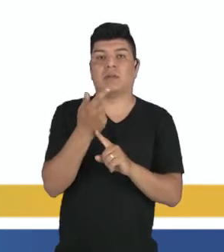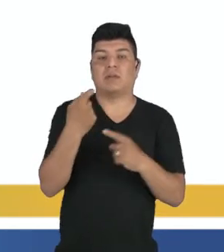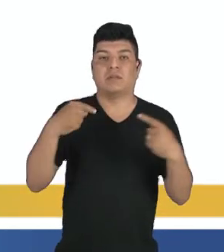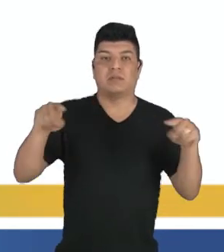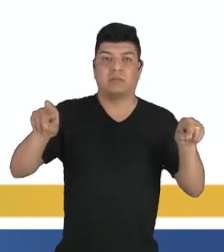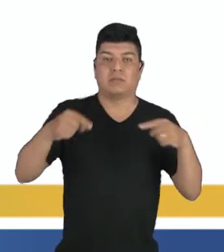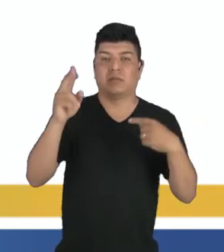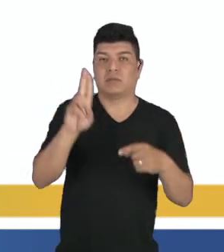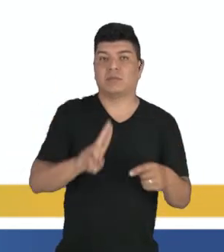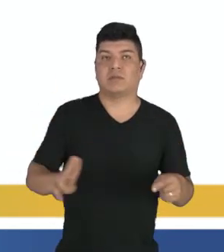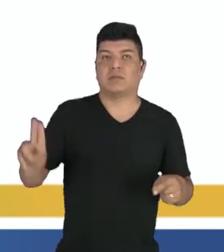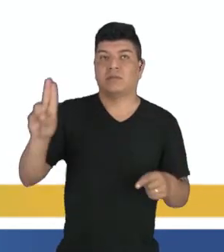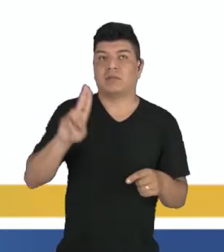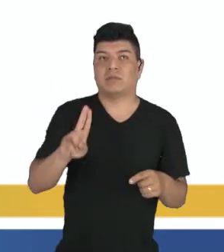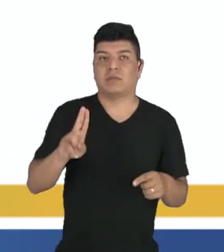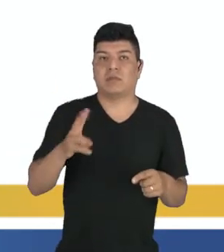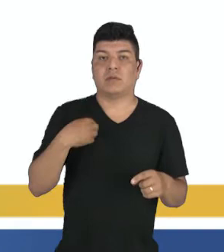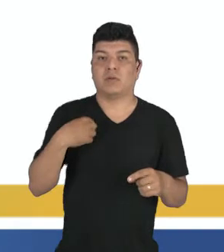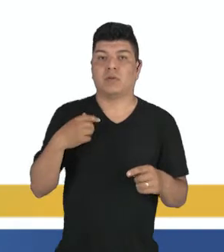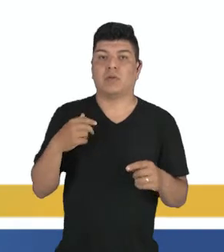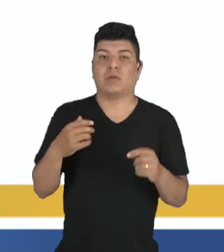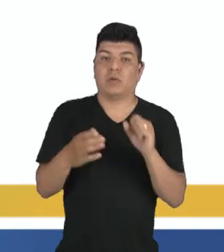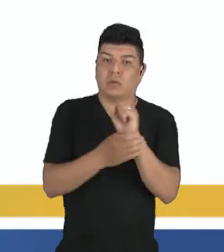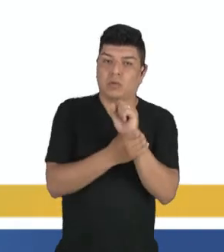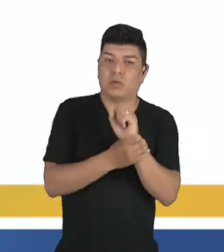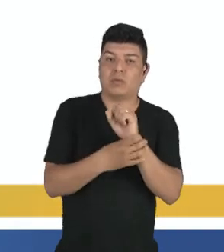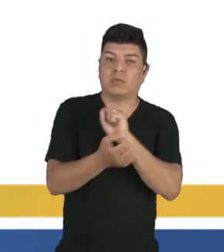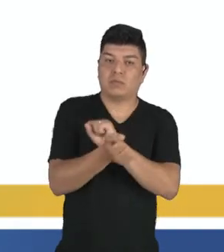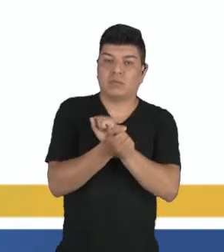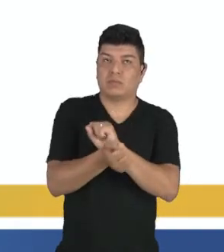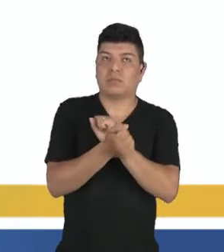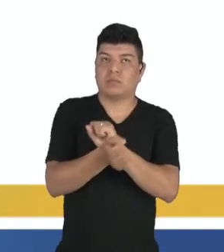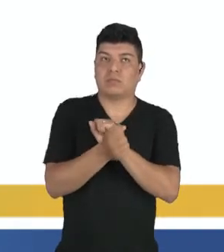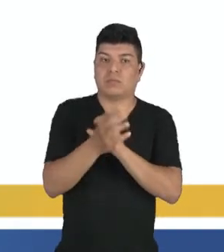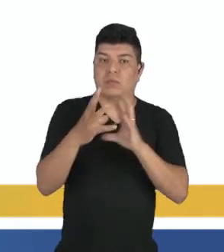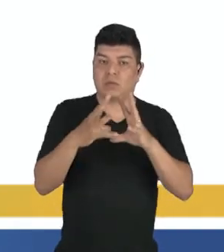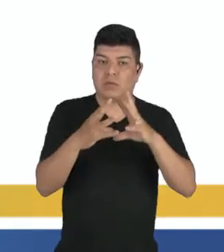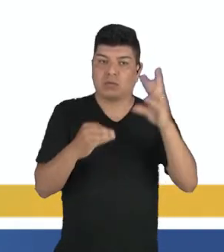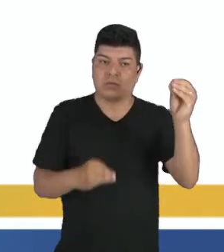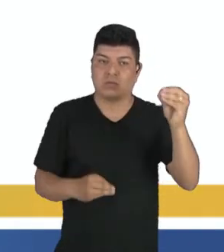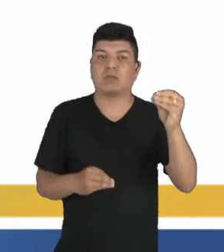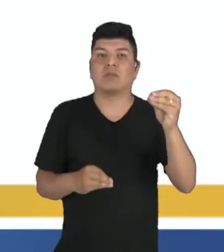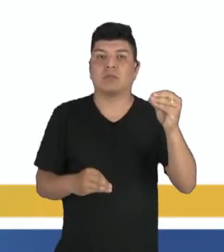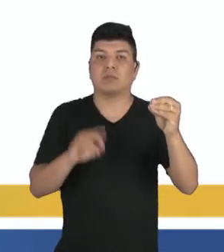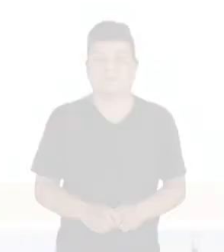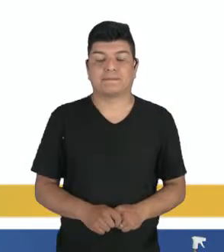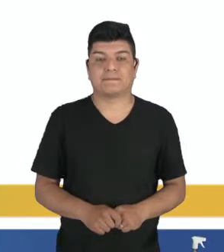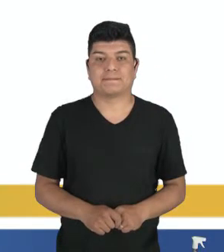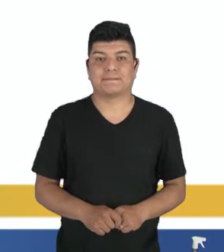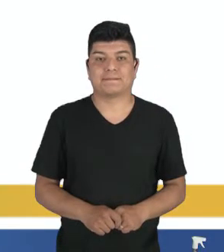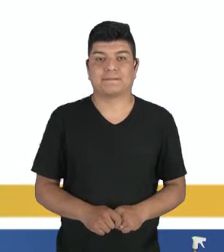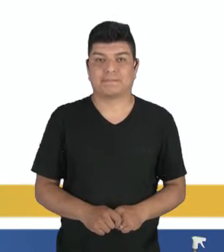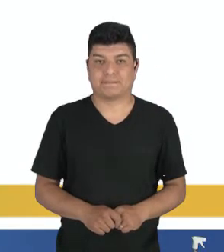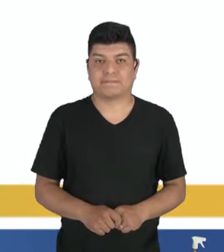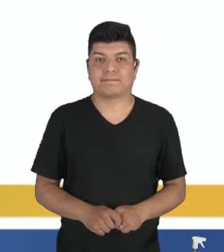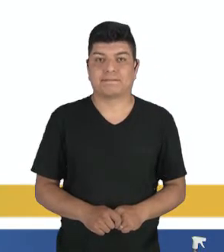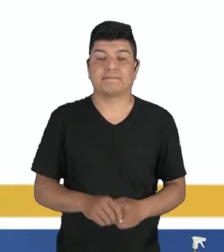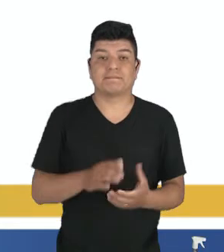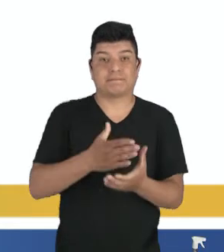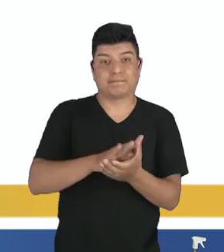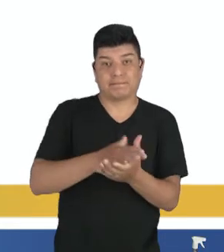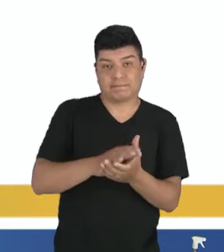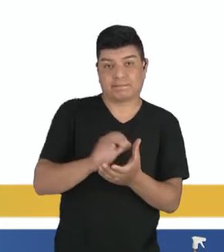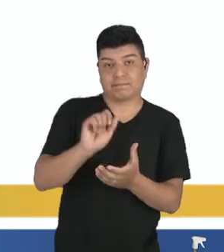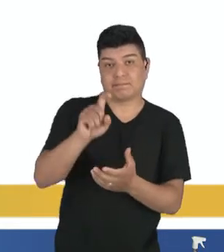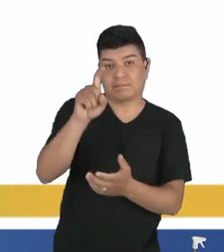musical, utilizada como defesa dos escravos fugitivos contra os capitães do mato. O samba,